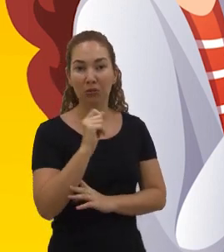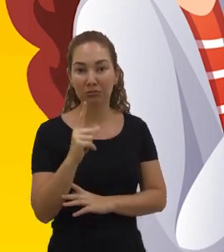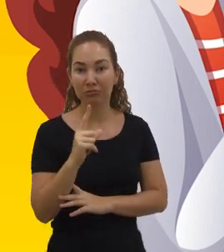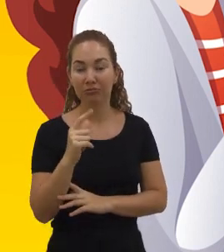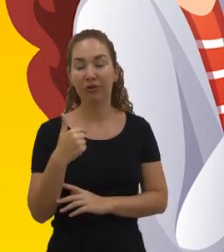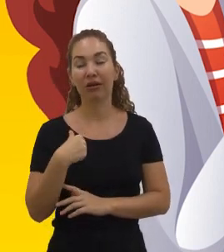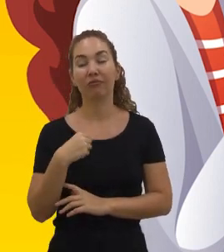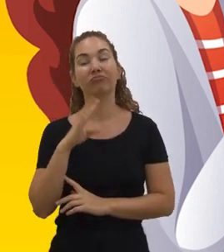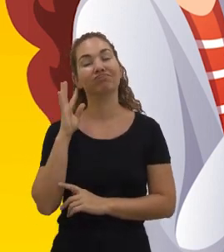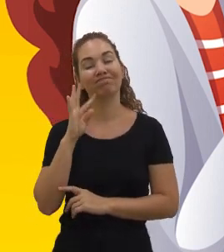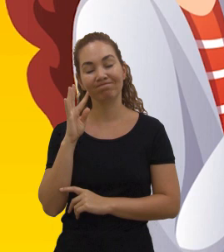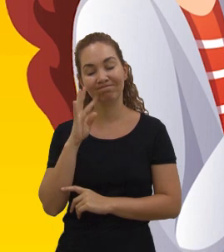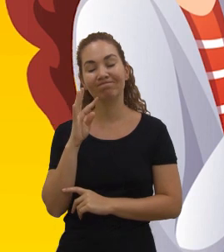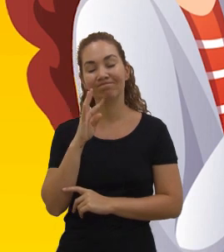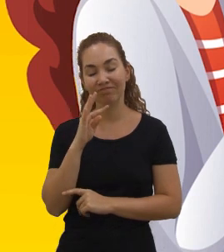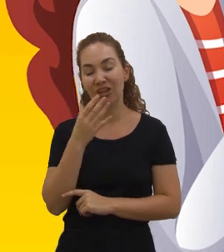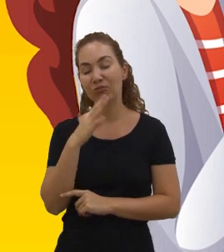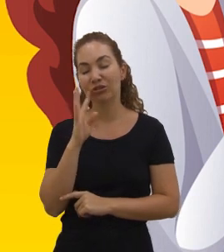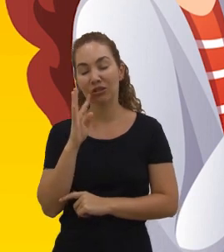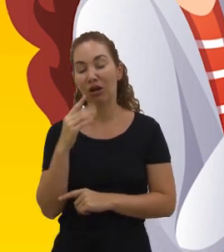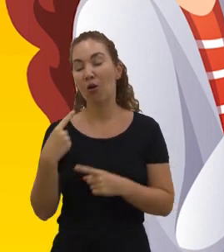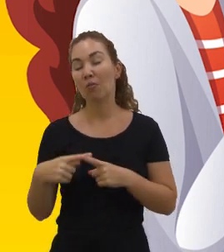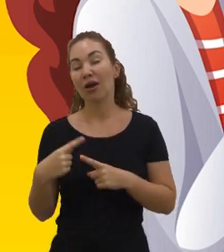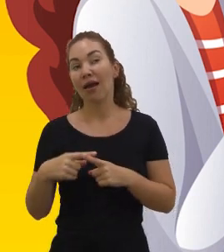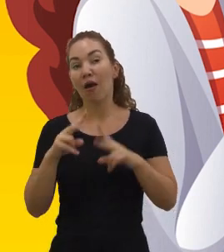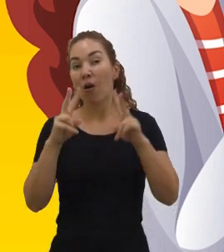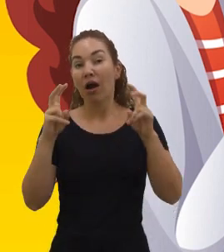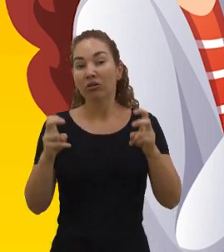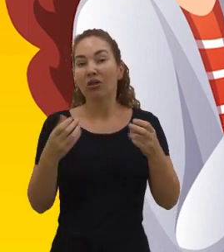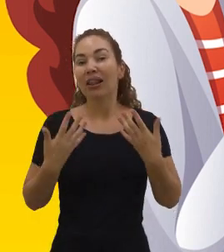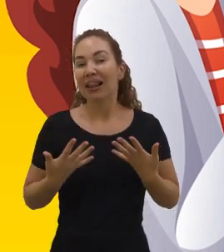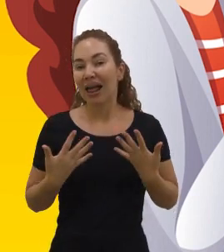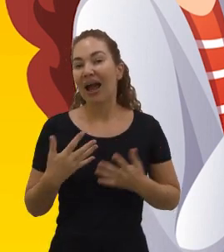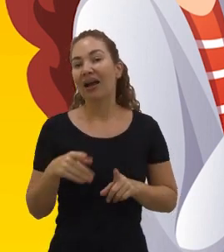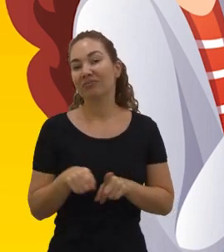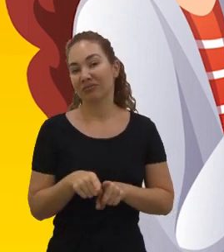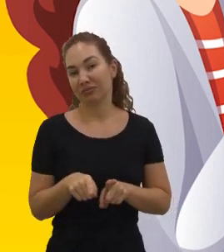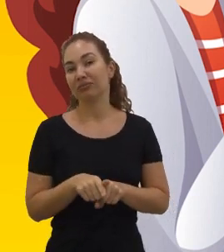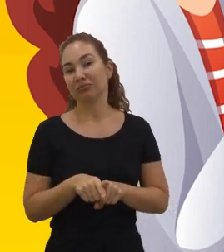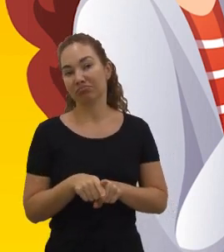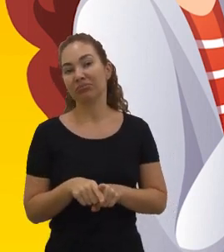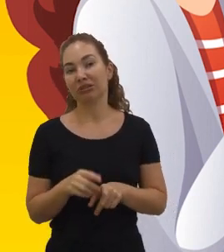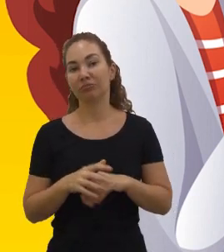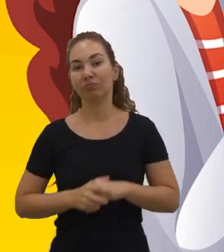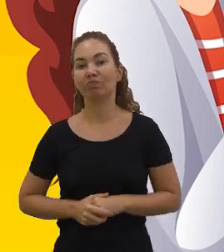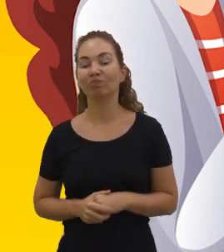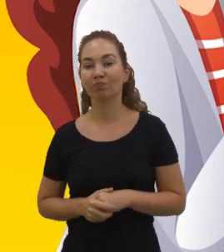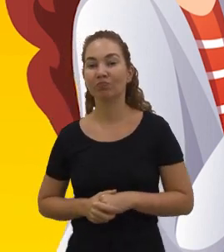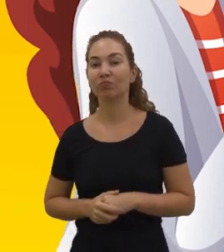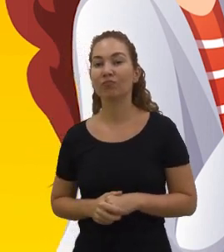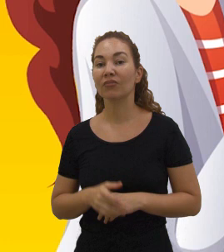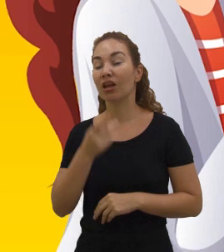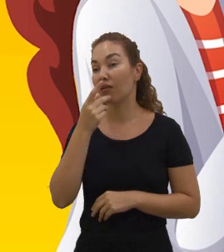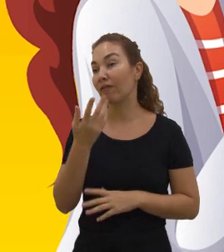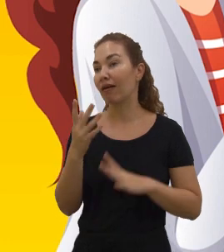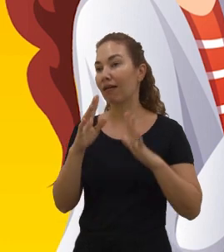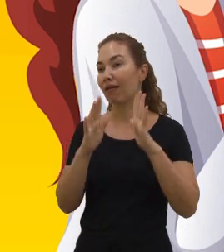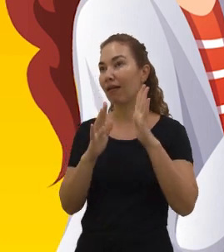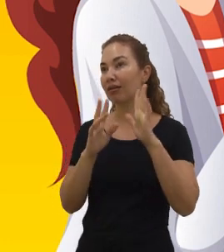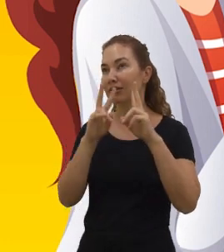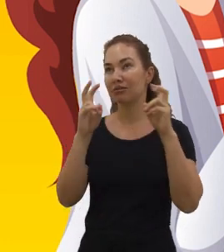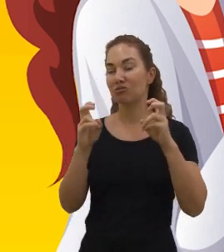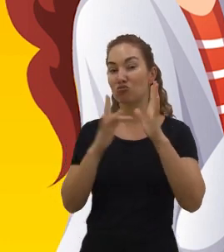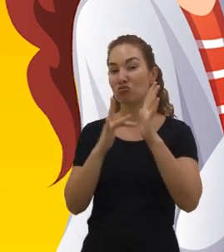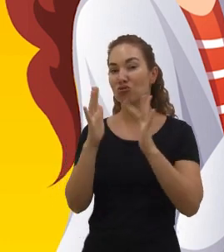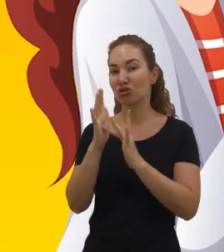ele trouxe o assunto de uma forma leve, né. Entraram nessa pauta esses dias sobre o Jesus, né?